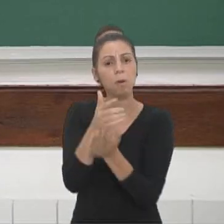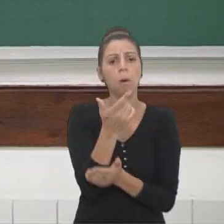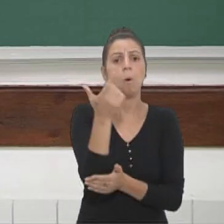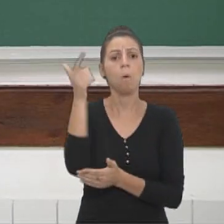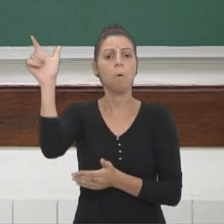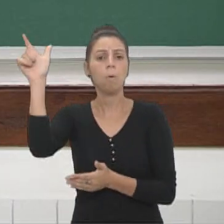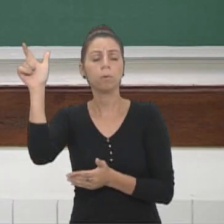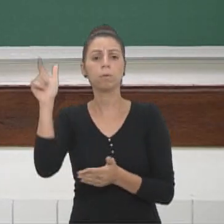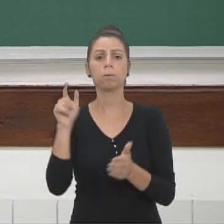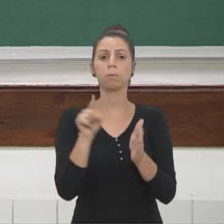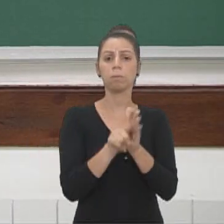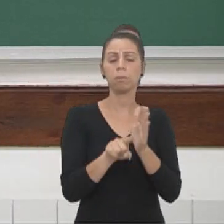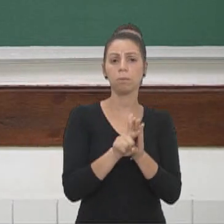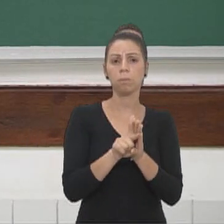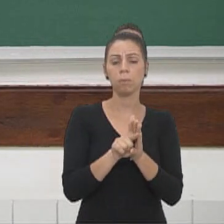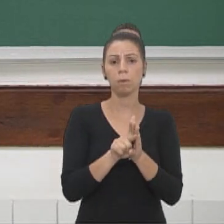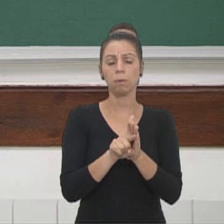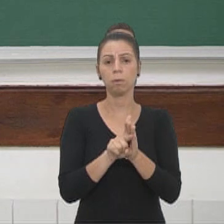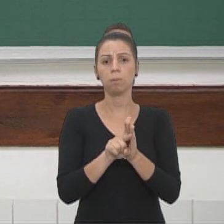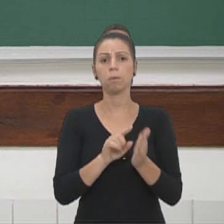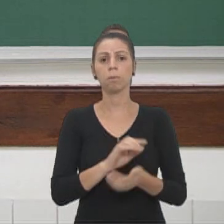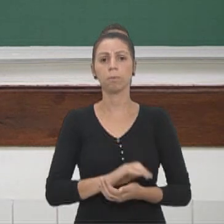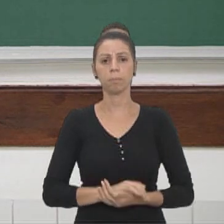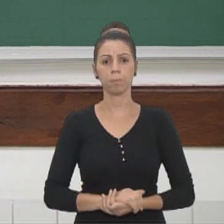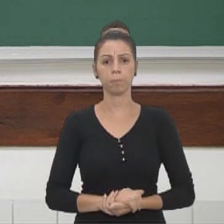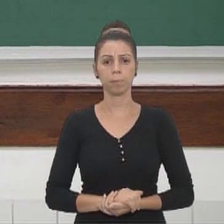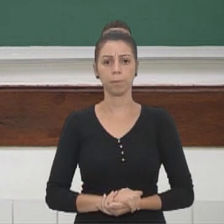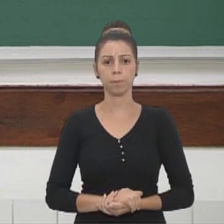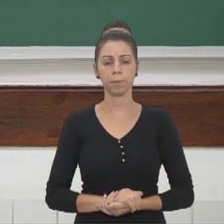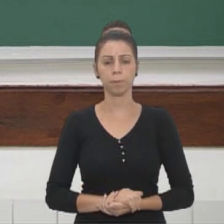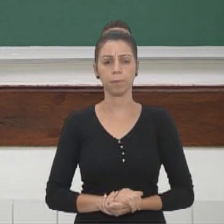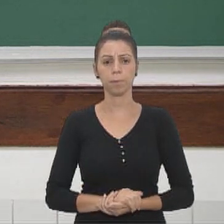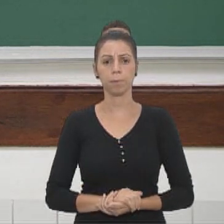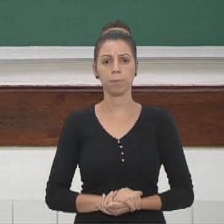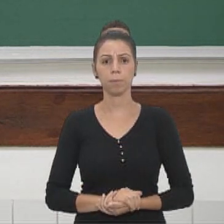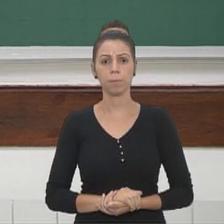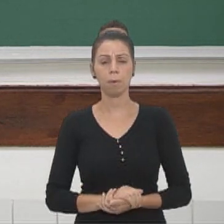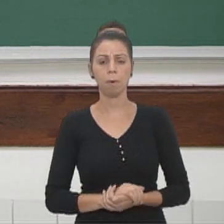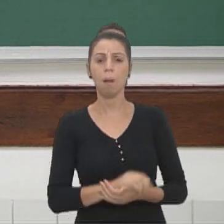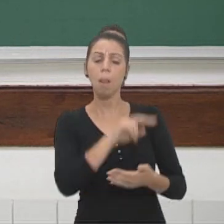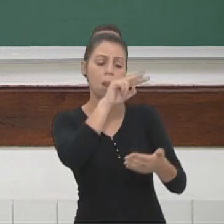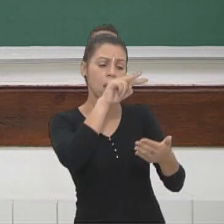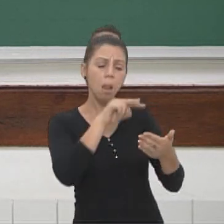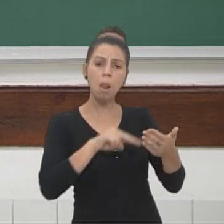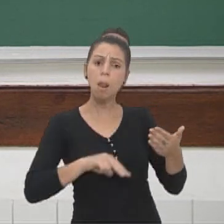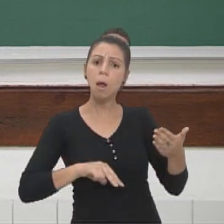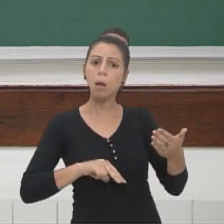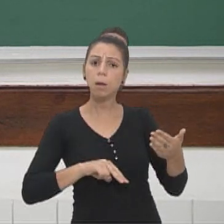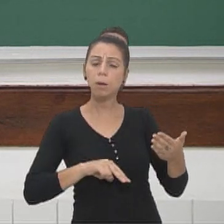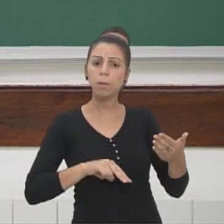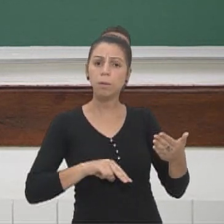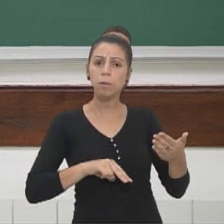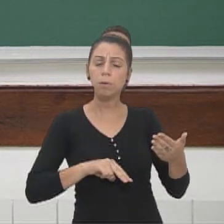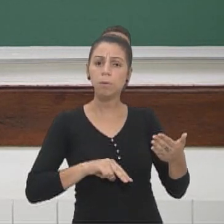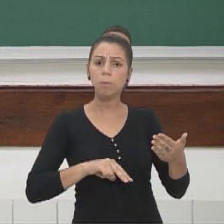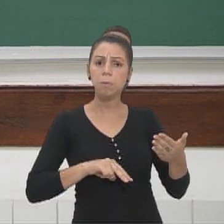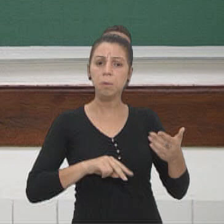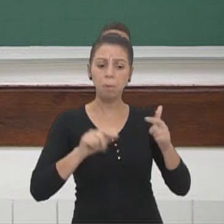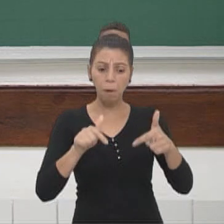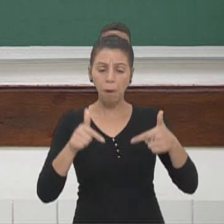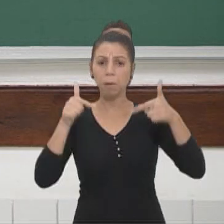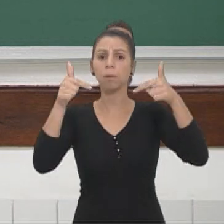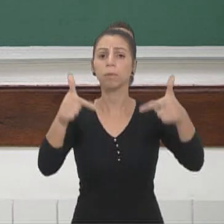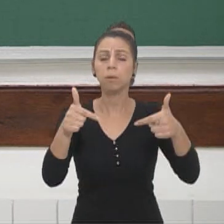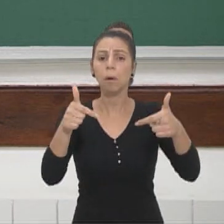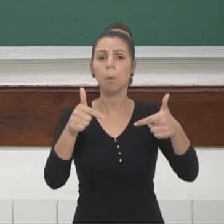perguntinha que nós temos. Ler palavras, ler imagens. Que entenderemos por ler? Essa ação que nós temos no nosso dia a